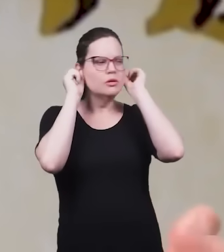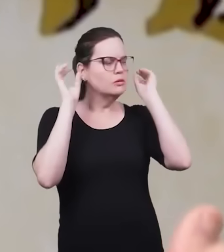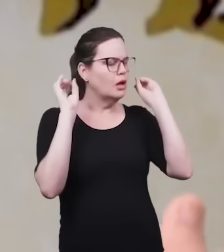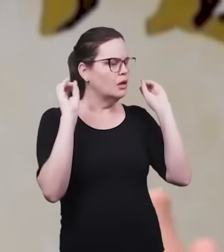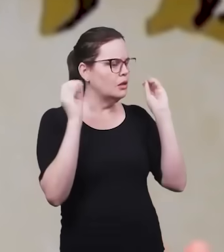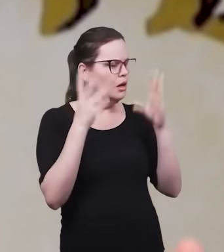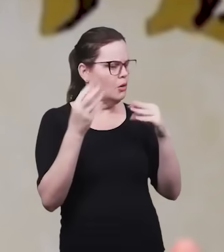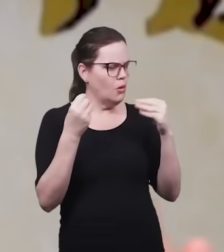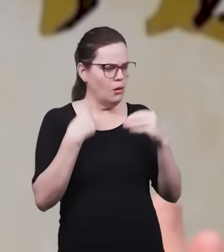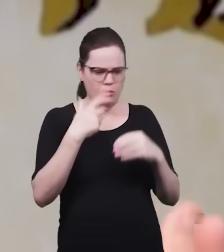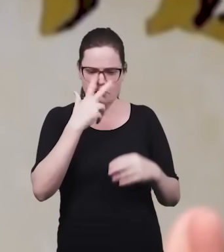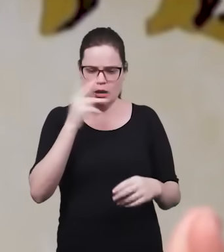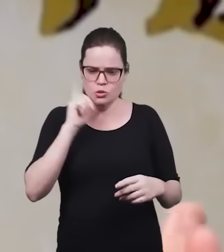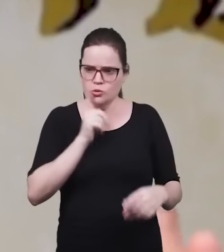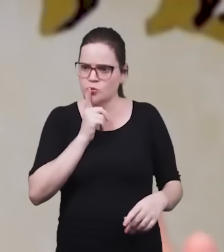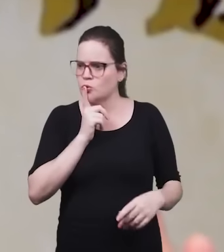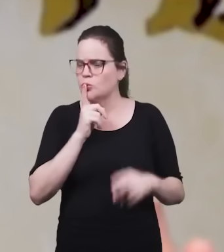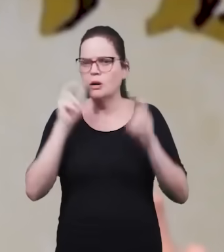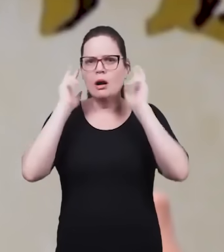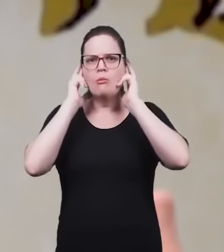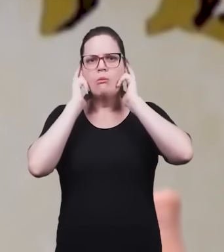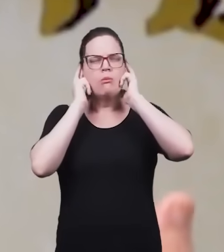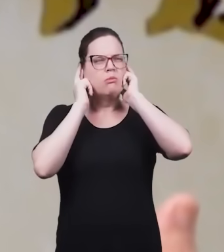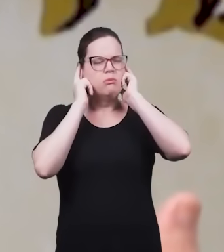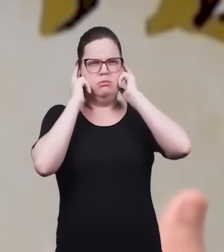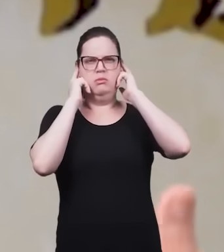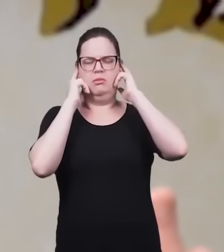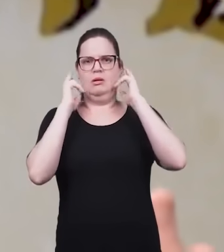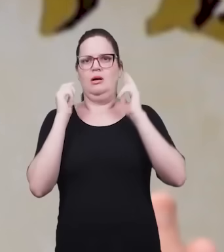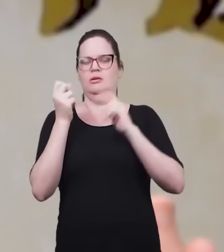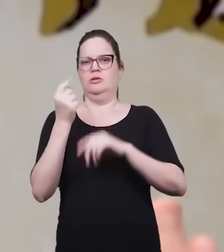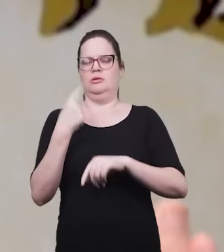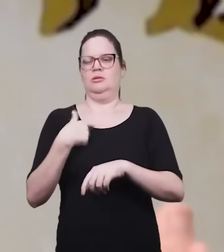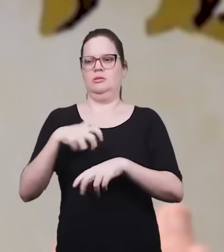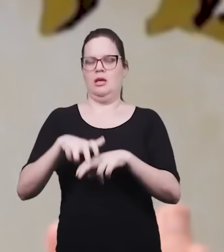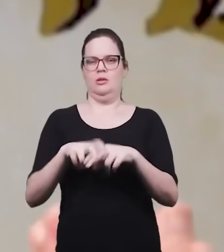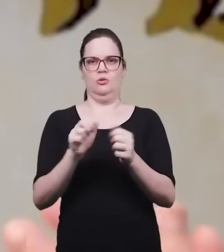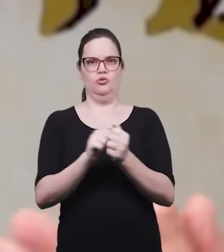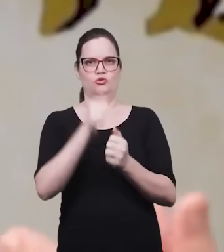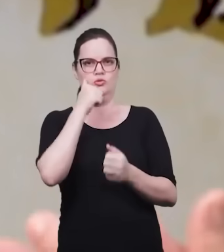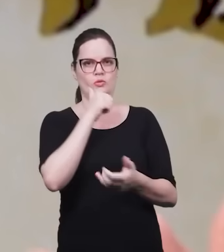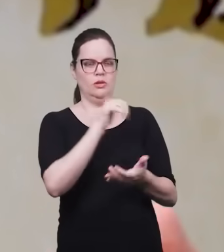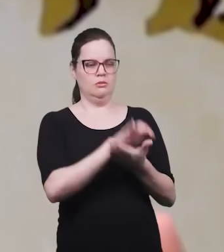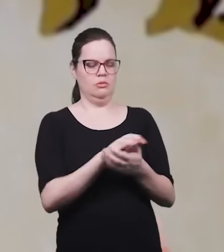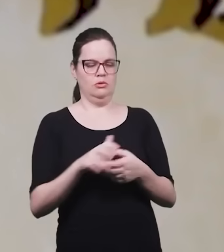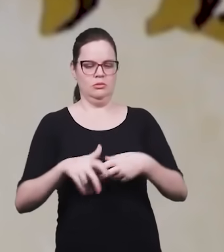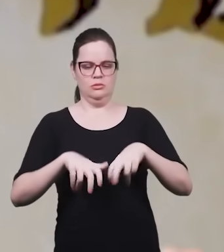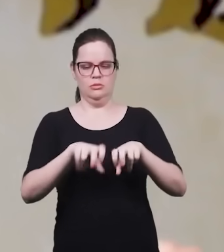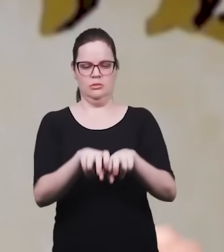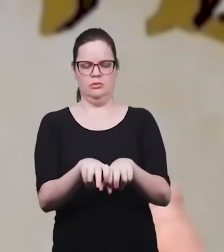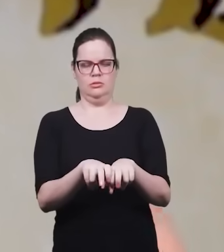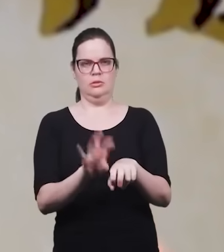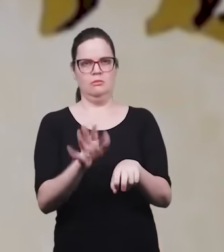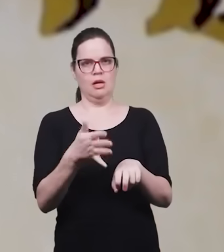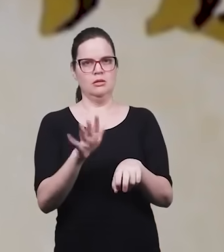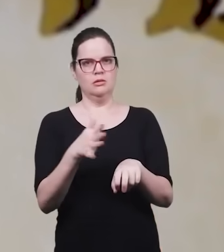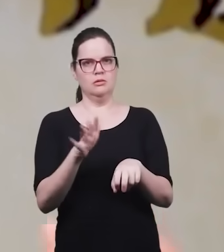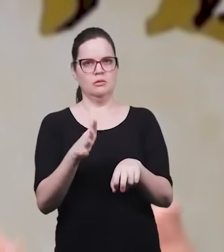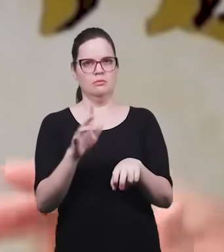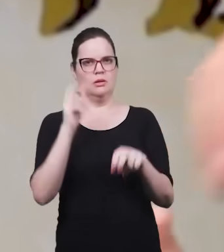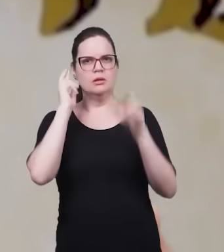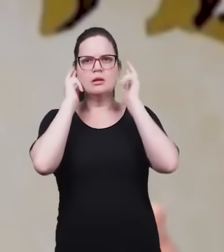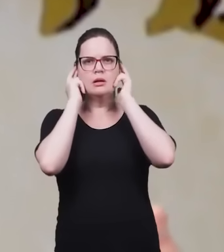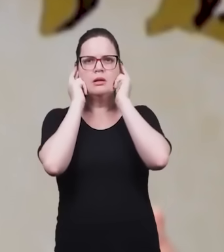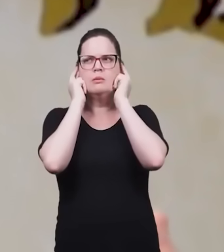falou, não é possível, será que eu fiquei surdo? Ele entrou, sentou com a esposa, ele estava com a esposa no culto. E lá, a uma certa